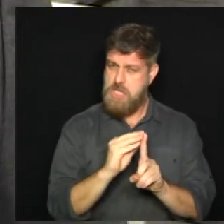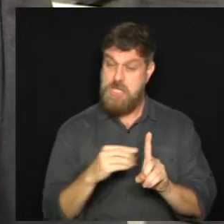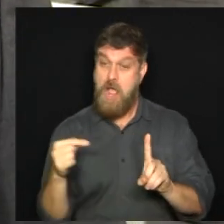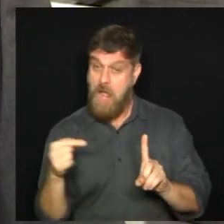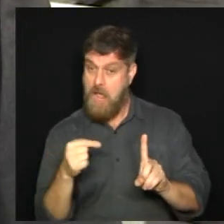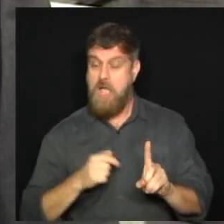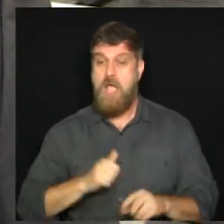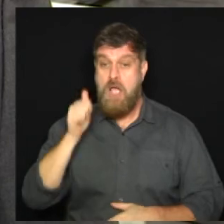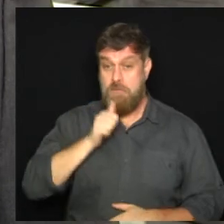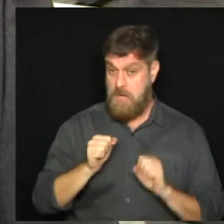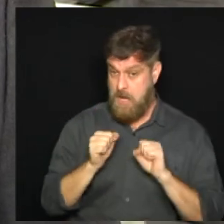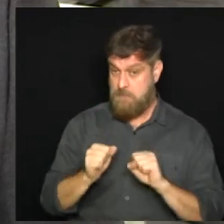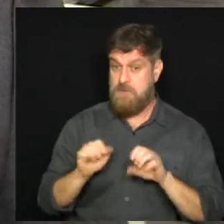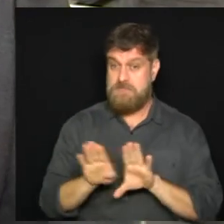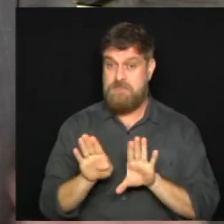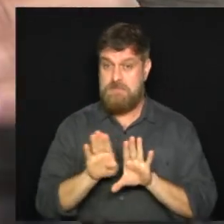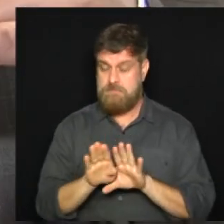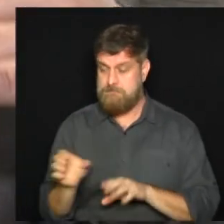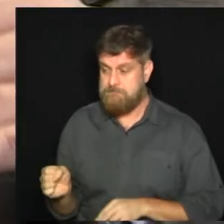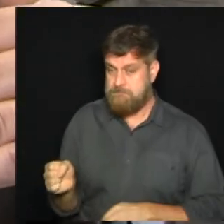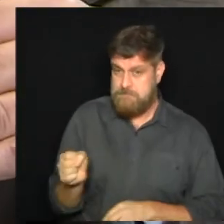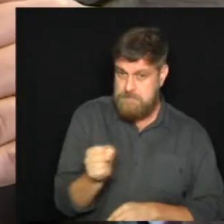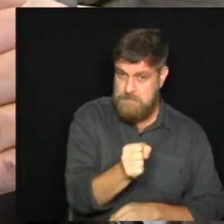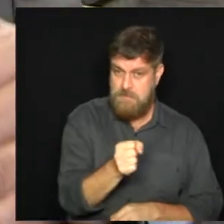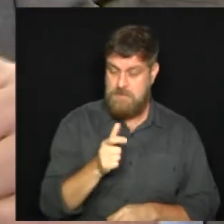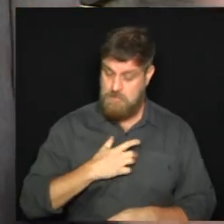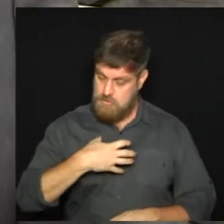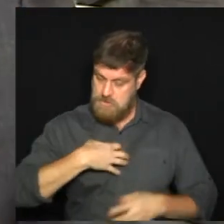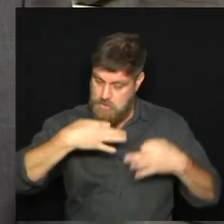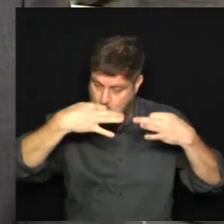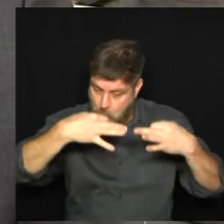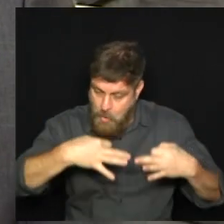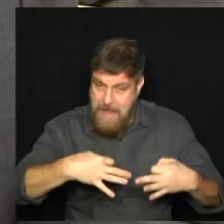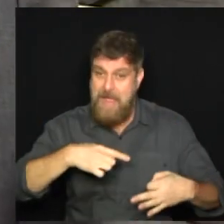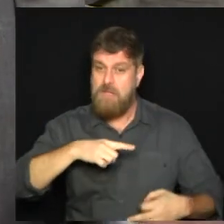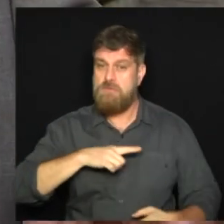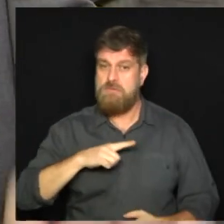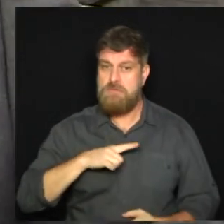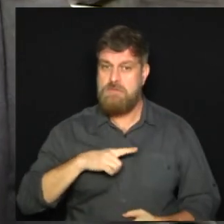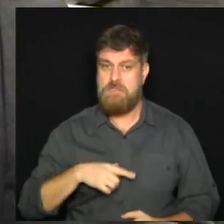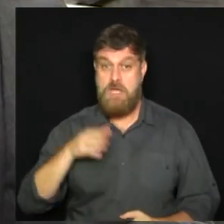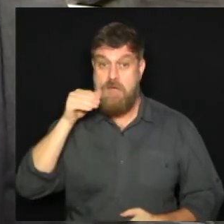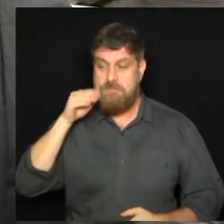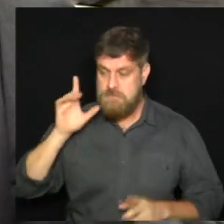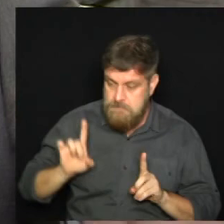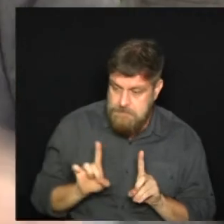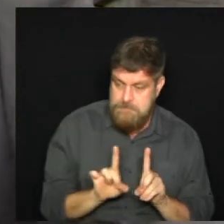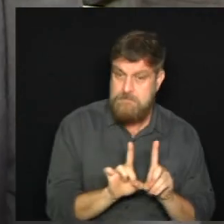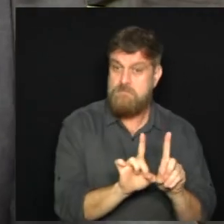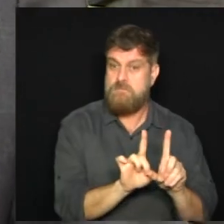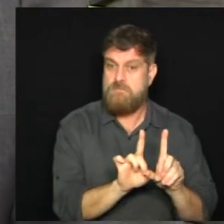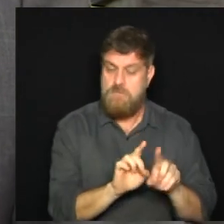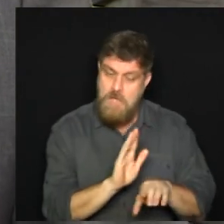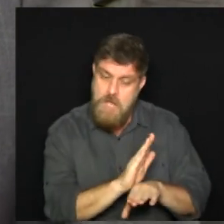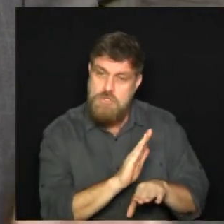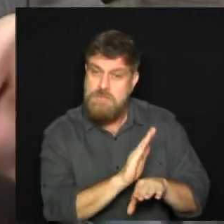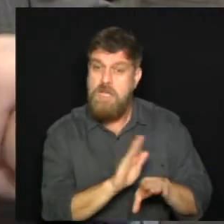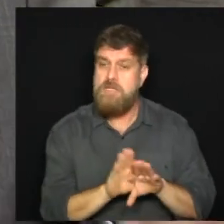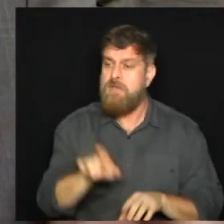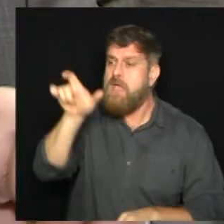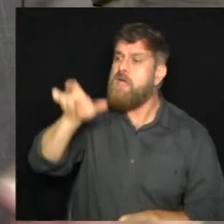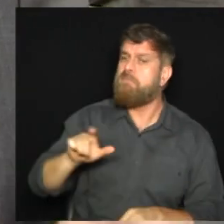possa ser de forma civilizada, ou seja, que haja uma abordagem de forma civilizada para a mulher e também para o